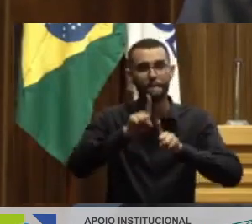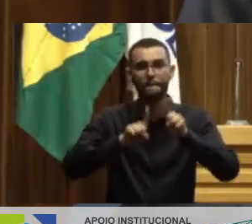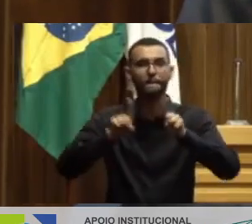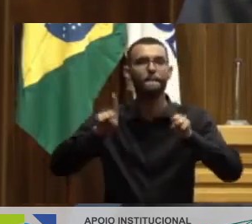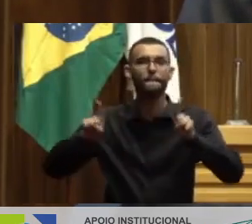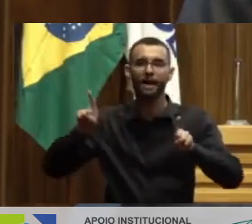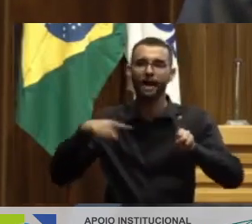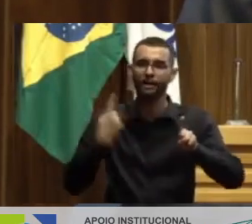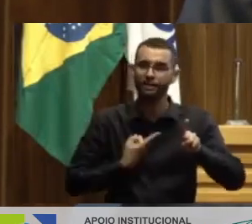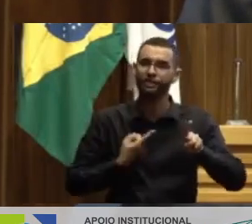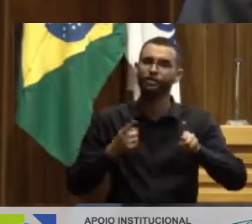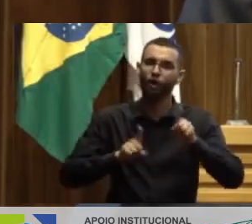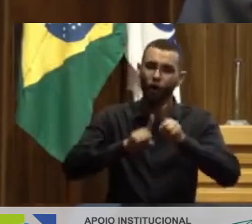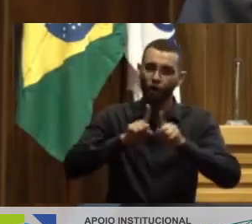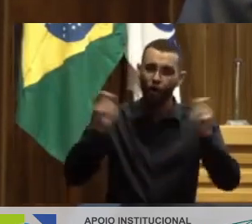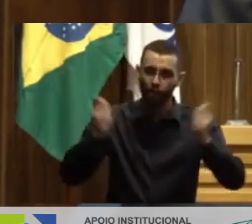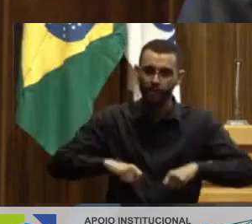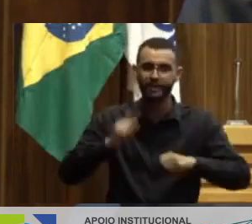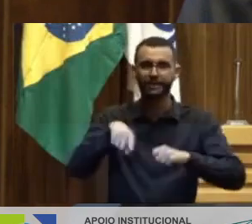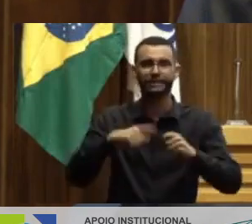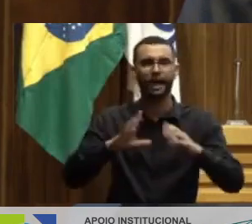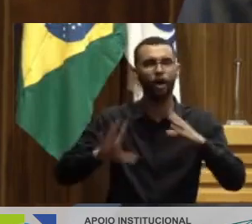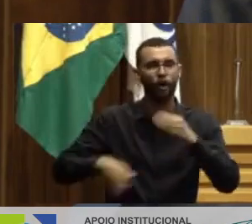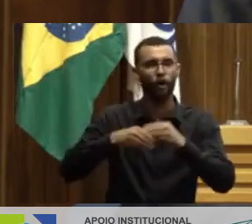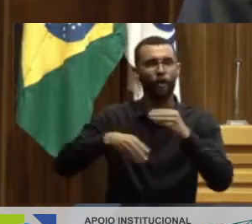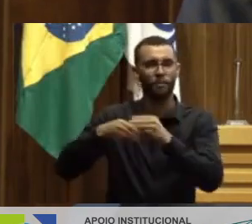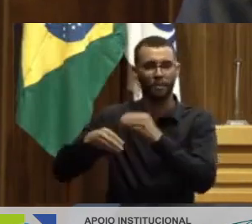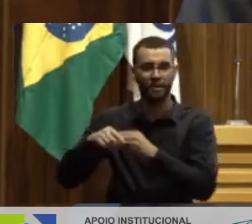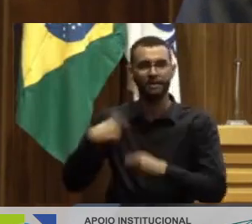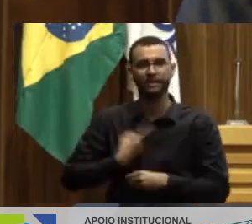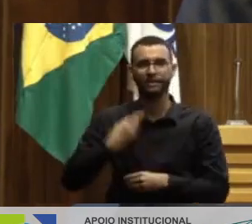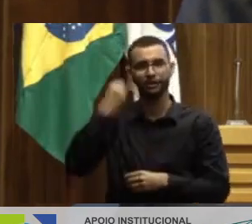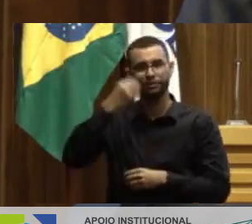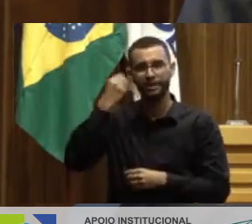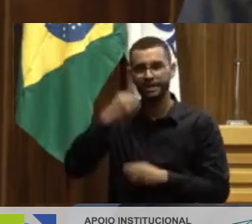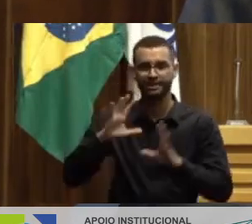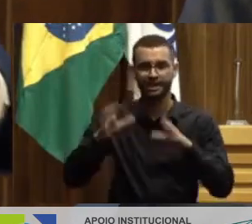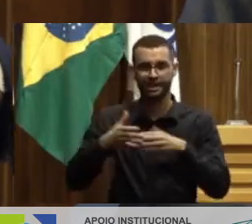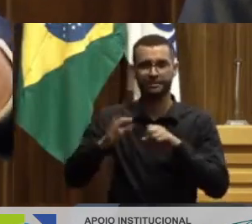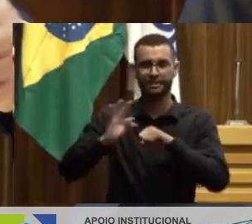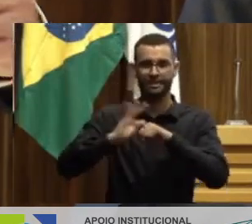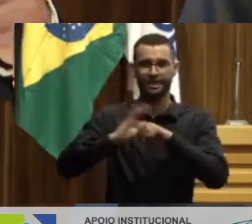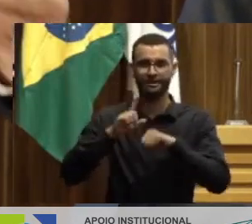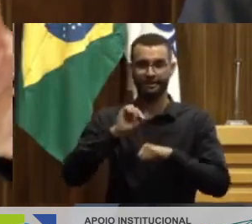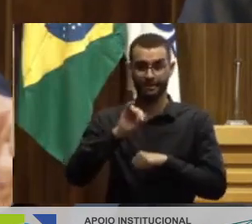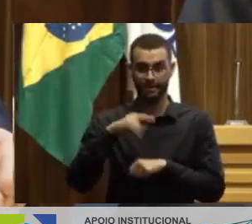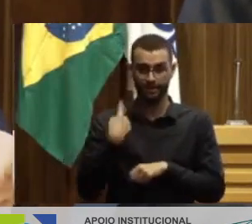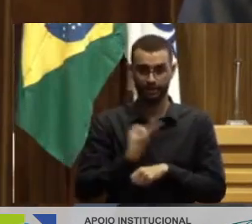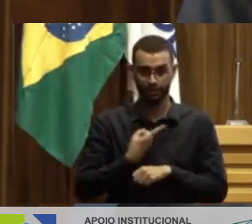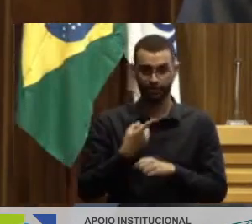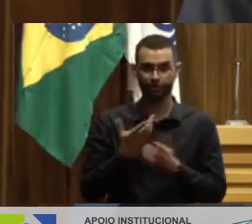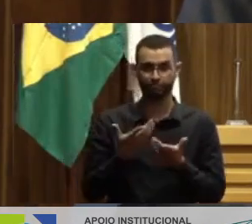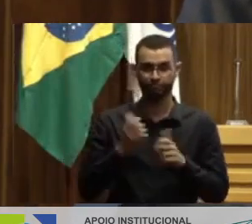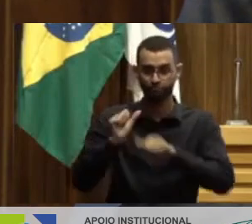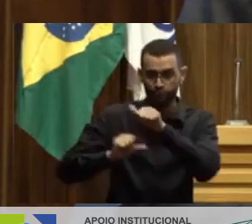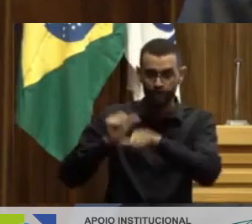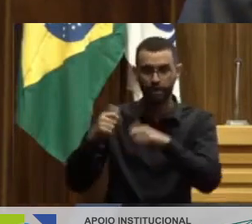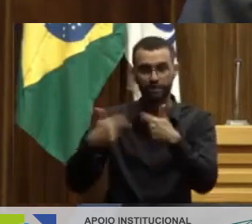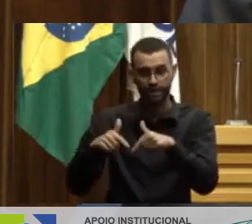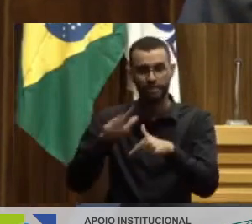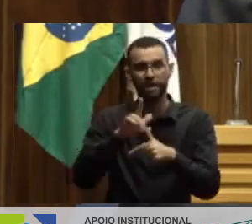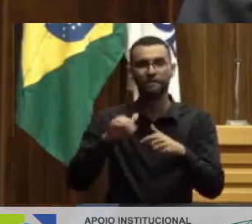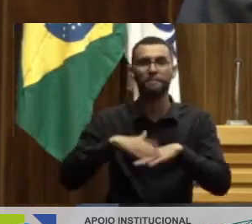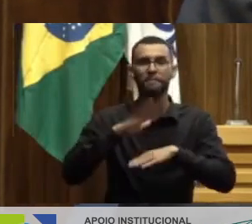complementar, nós temos cada um experiência e equipe técnica. Se a gente dividir o trabalho, nós vamos dar mais velocidade à liberação com